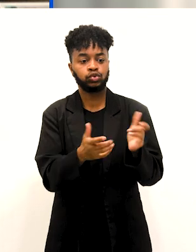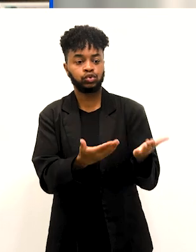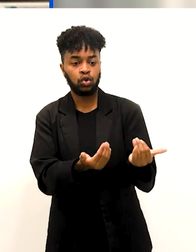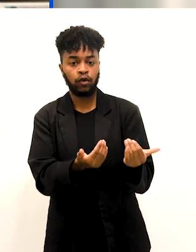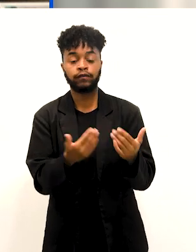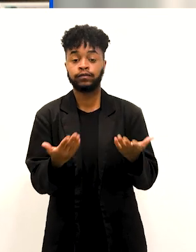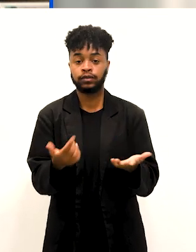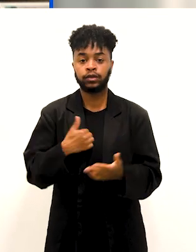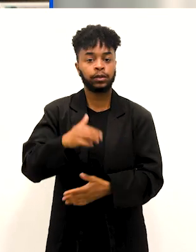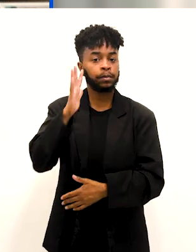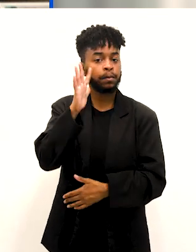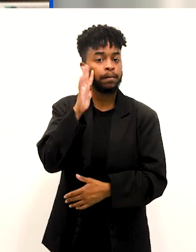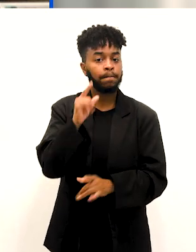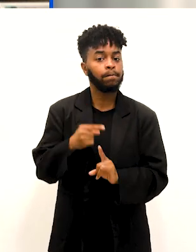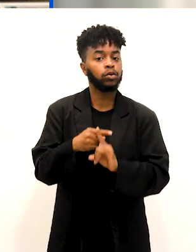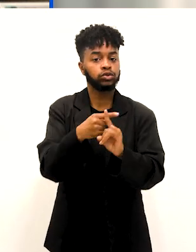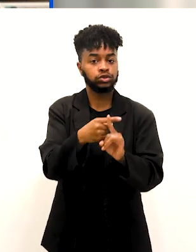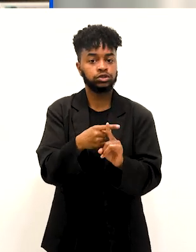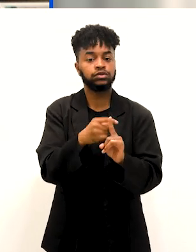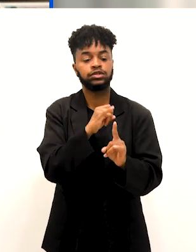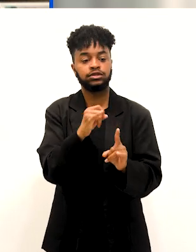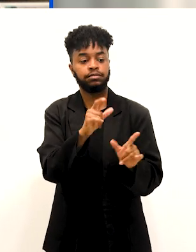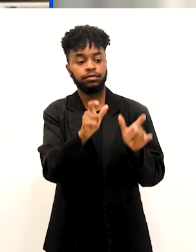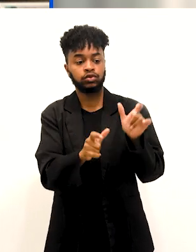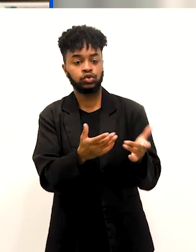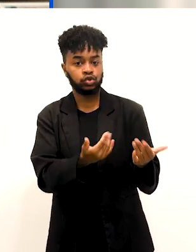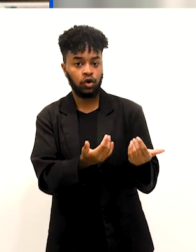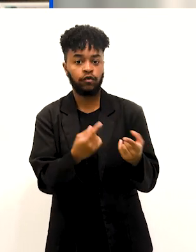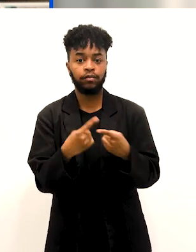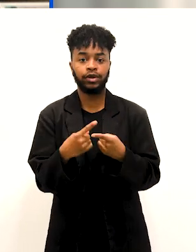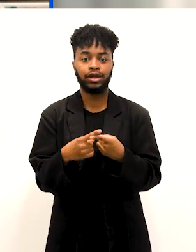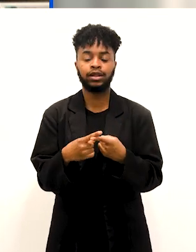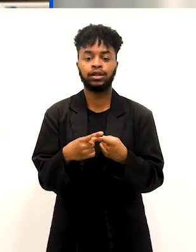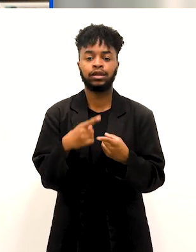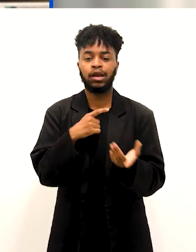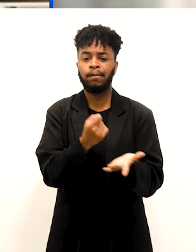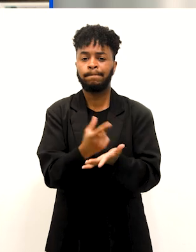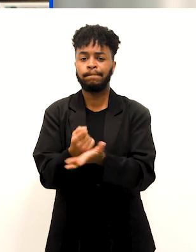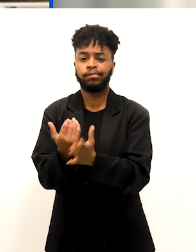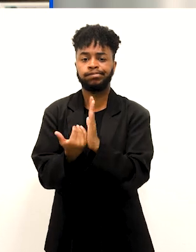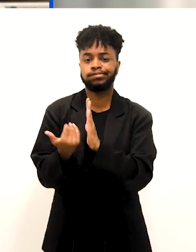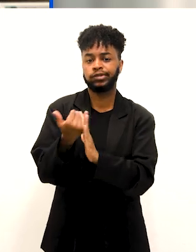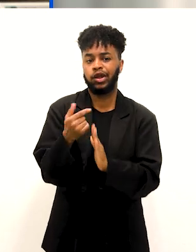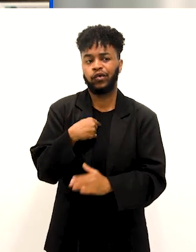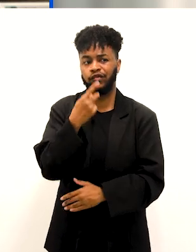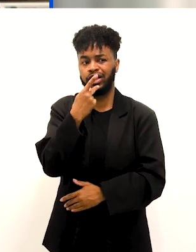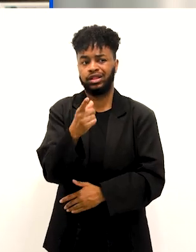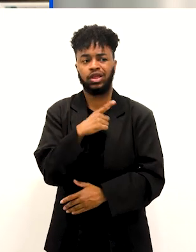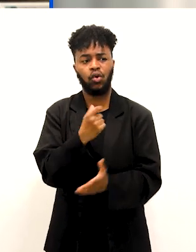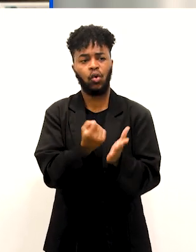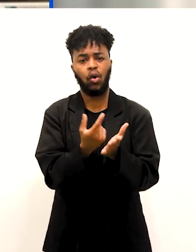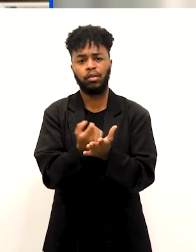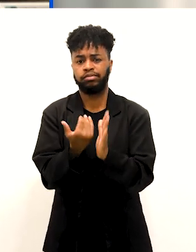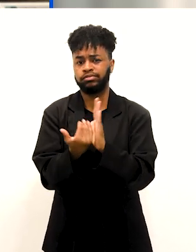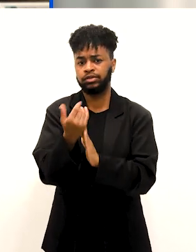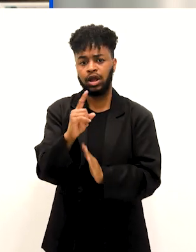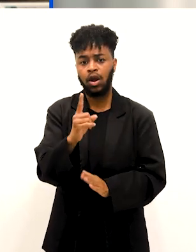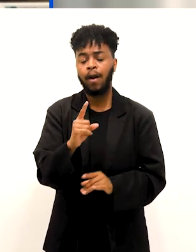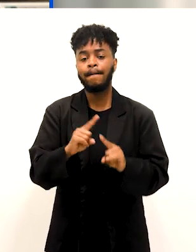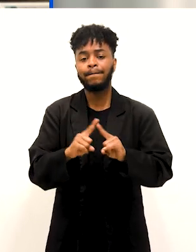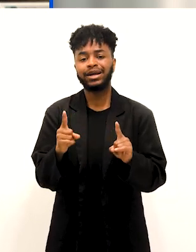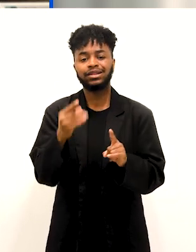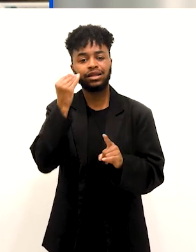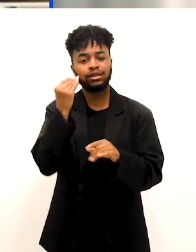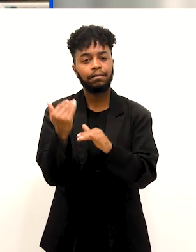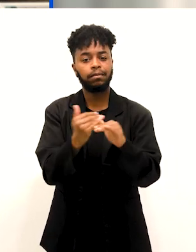uma expectativa muito positiva para esses mais jovens, apesar de um consumismo que, eu não diria que o consumismo é maior, mas que o consumismo é aquela busca